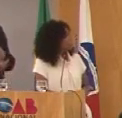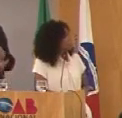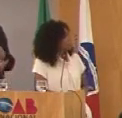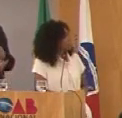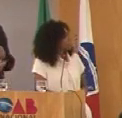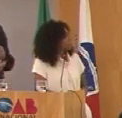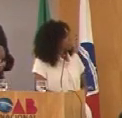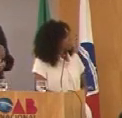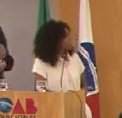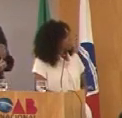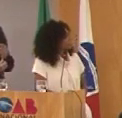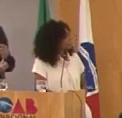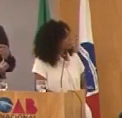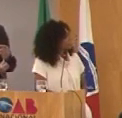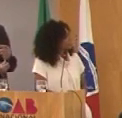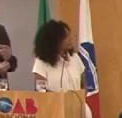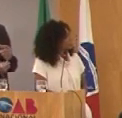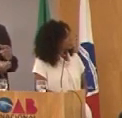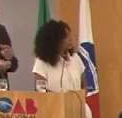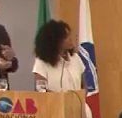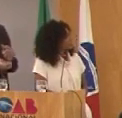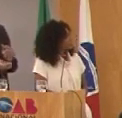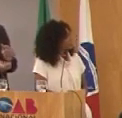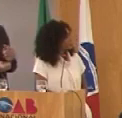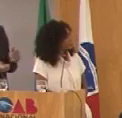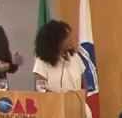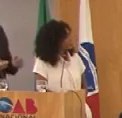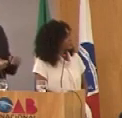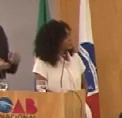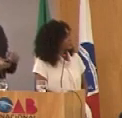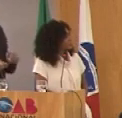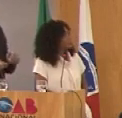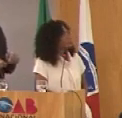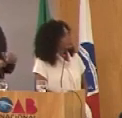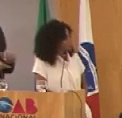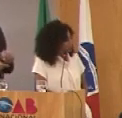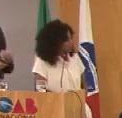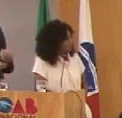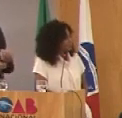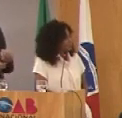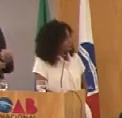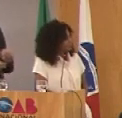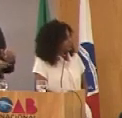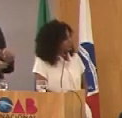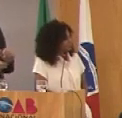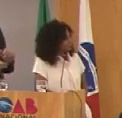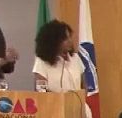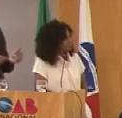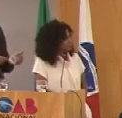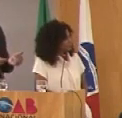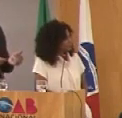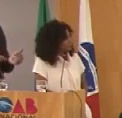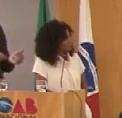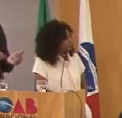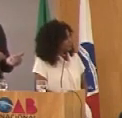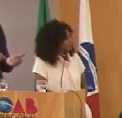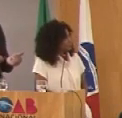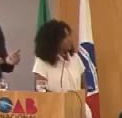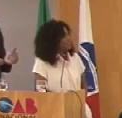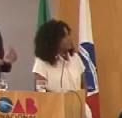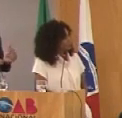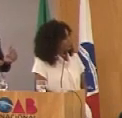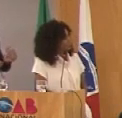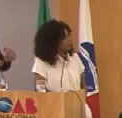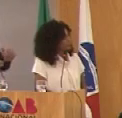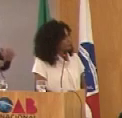Nacional de Diálogo contra a Violência. Eu sou Makota Celinha Gonçalves, uma mulher negra,